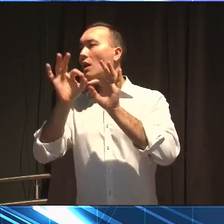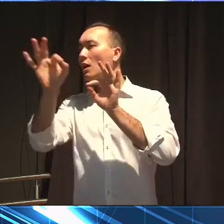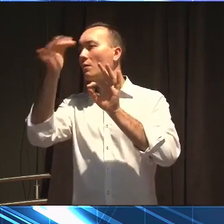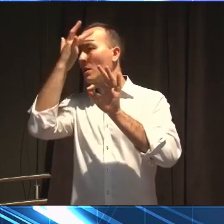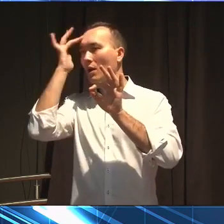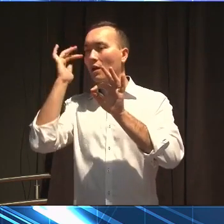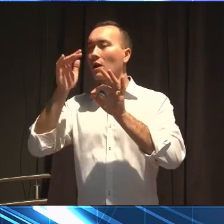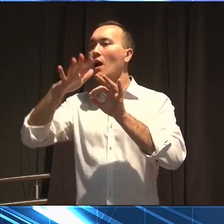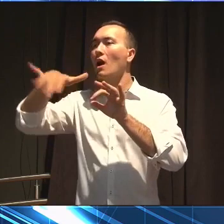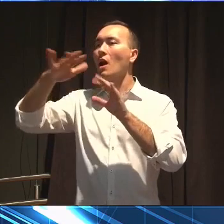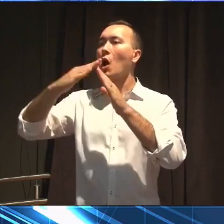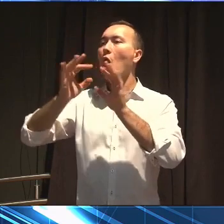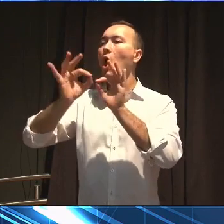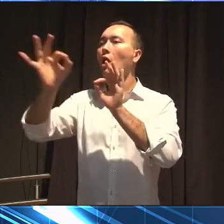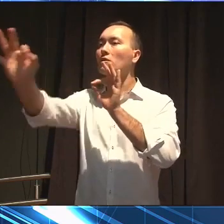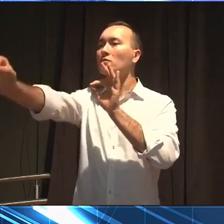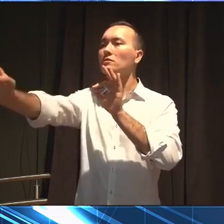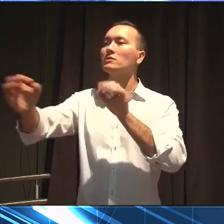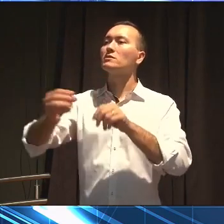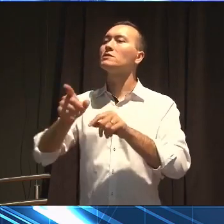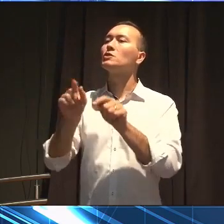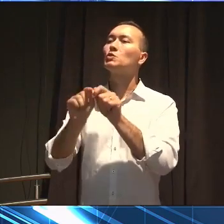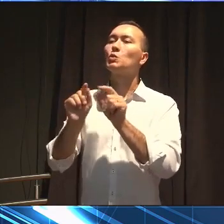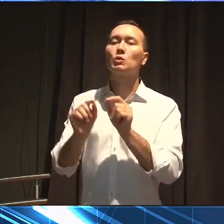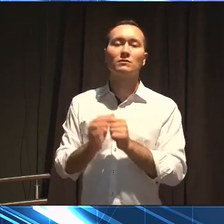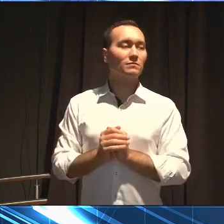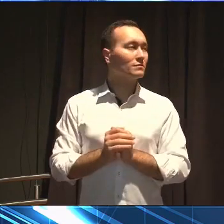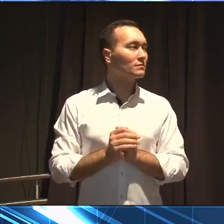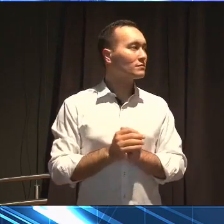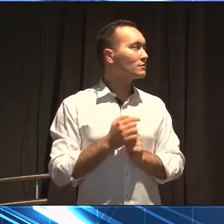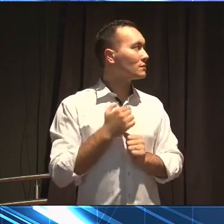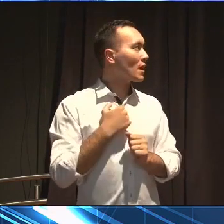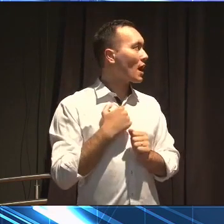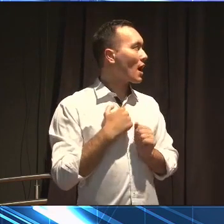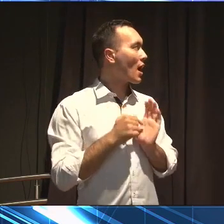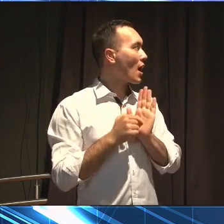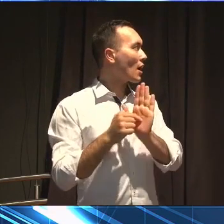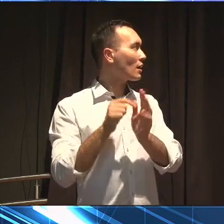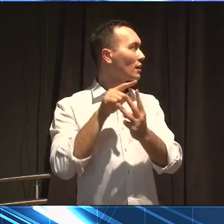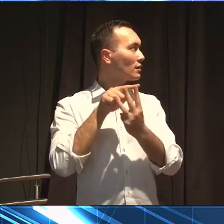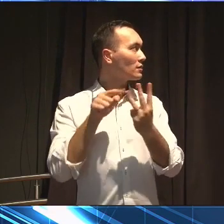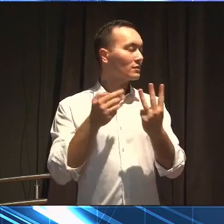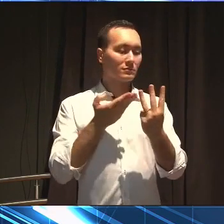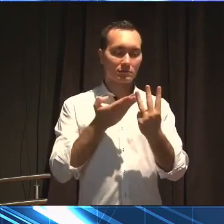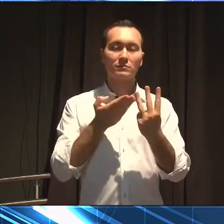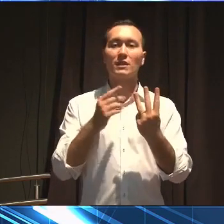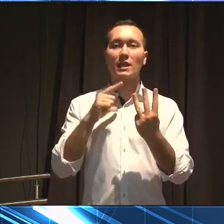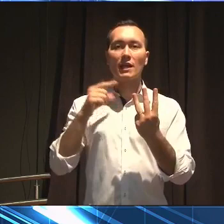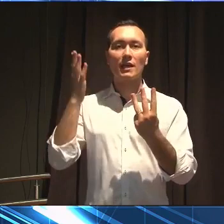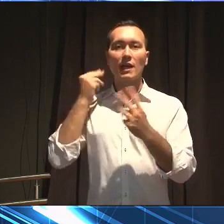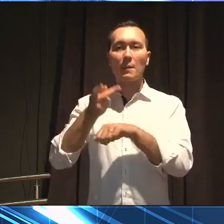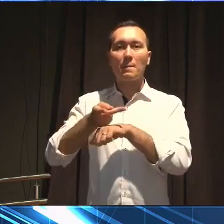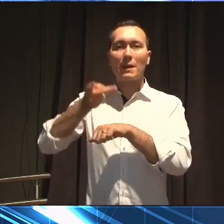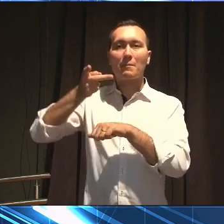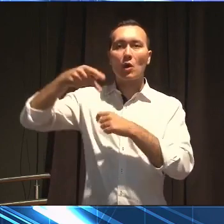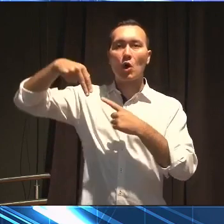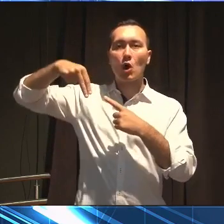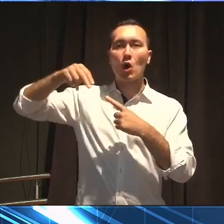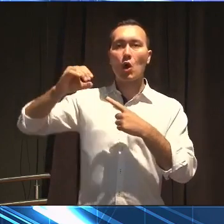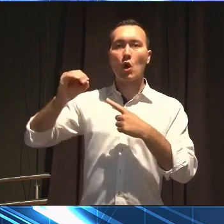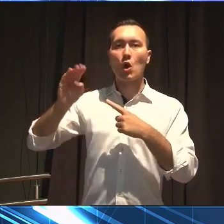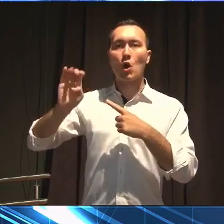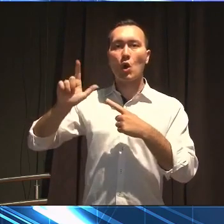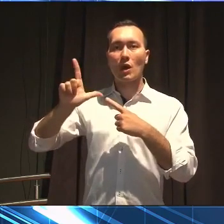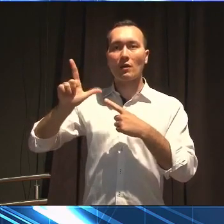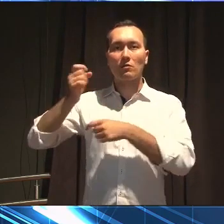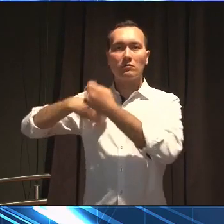trazendo para vocês o Fleming, o Flora e o Chen, que receberam o prêmio Nobel em 45, mas eu quero falar um pouquinho